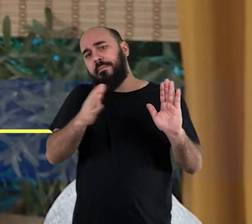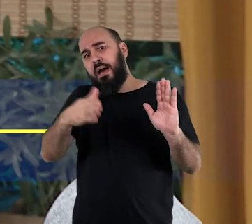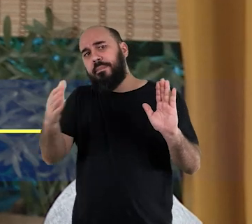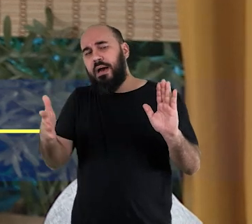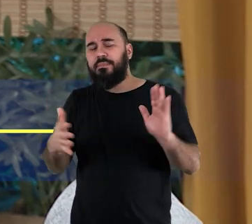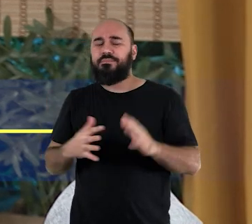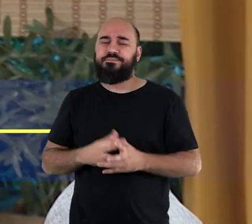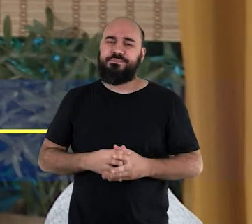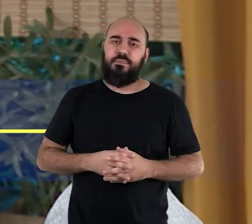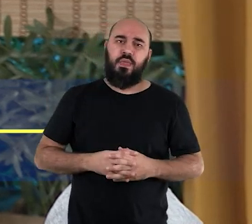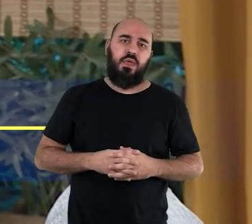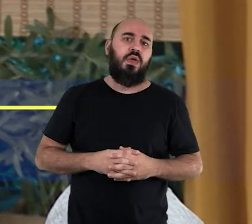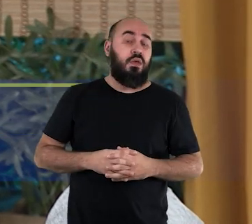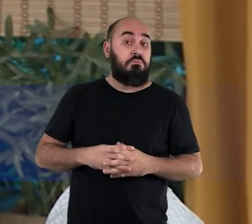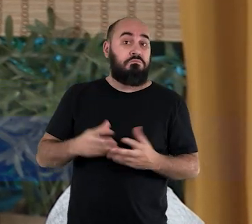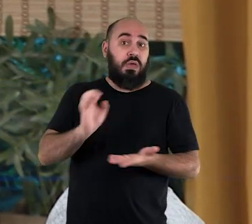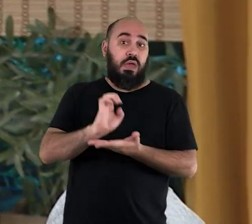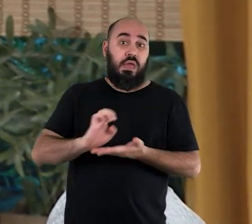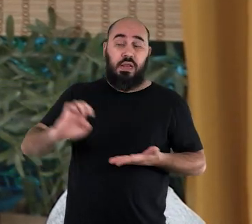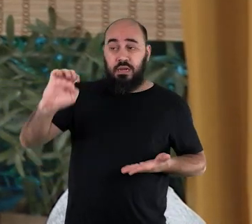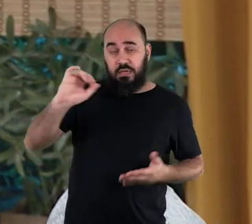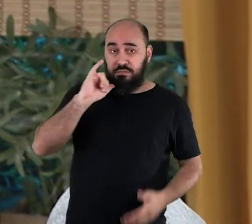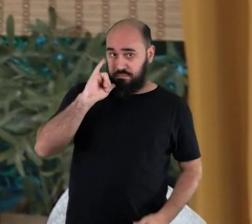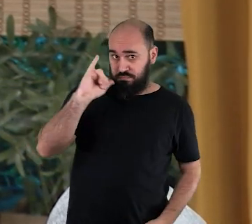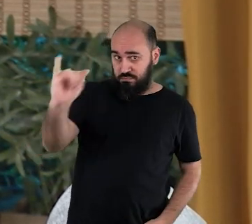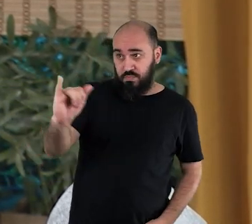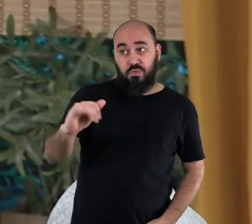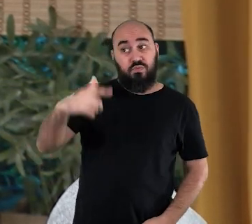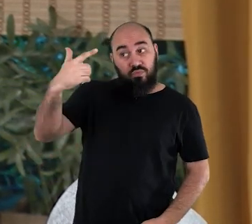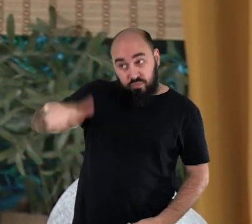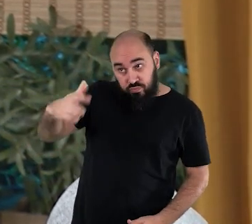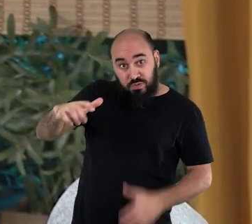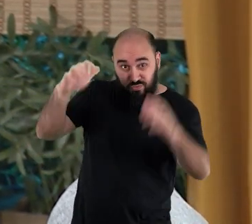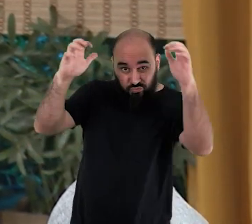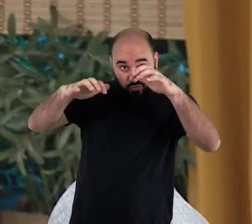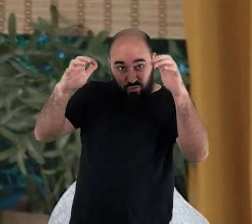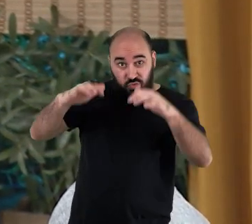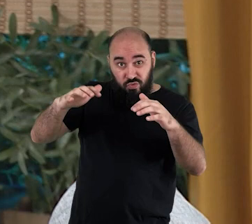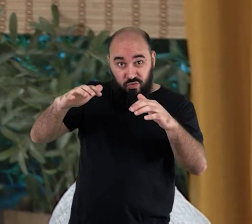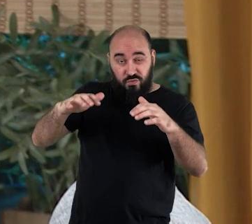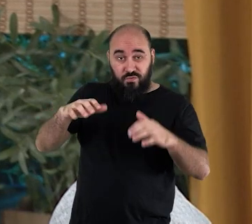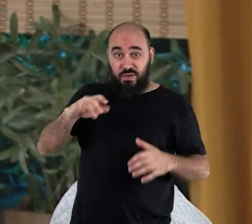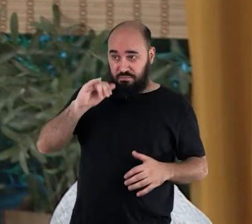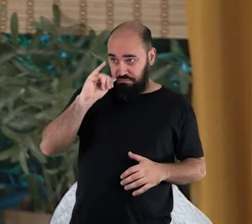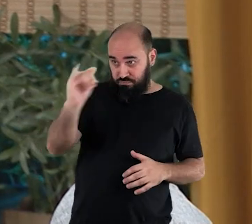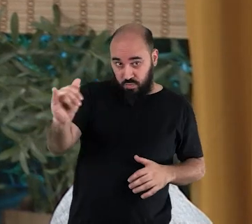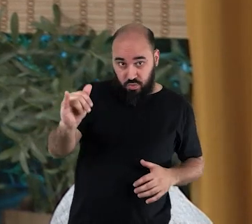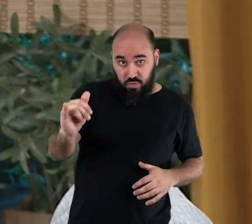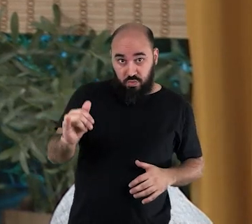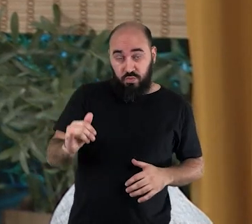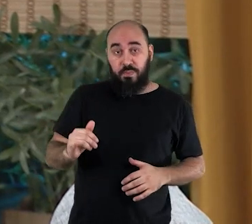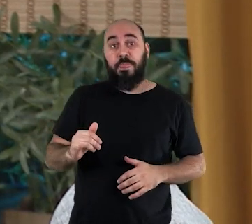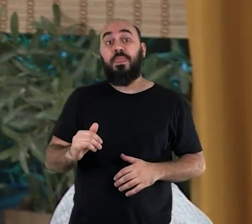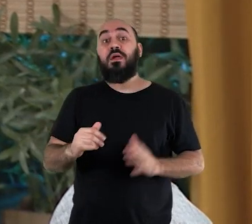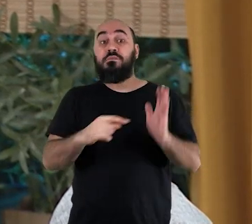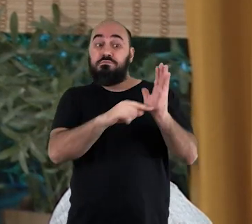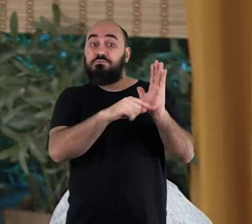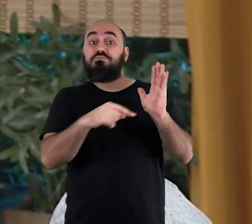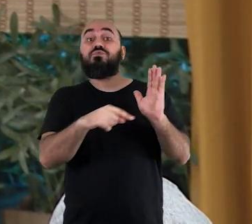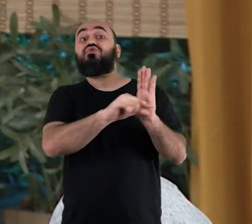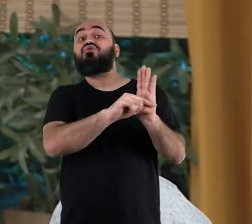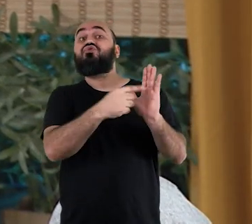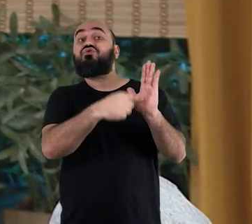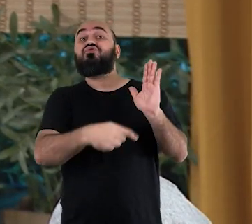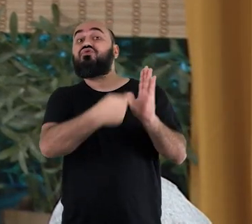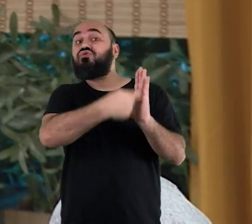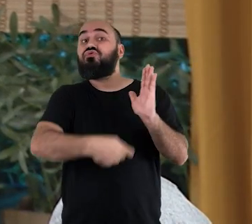que Elias diz ao rei que não haveria chuva nos próximos anos, está escrito que Deus disse para Elias